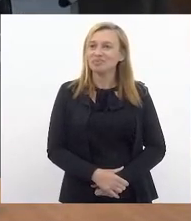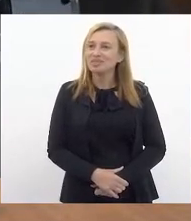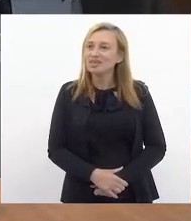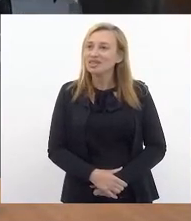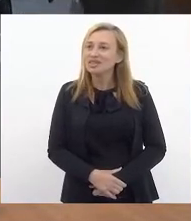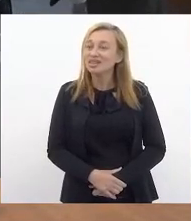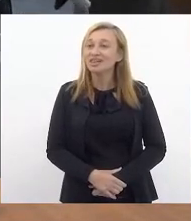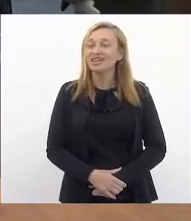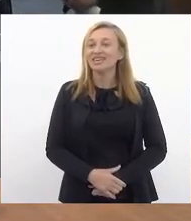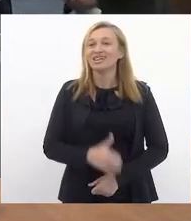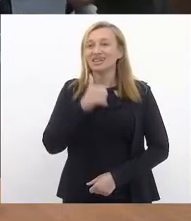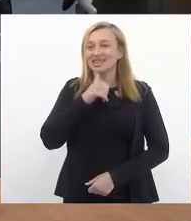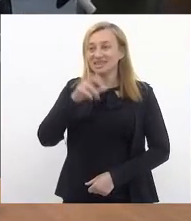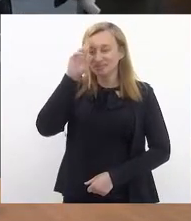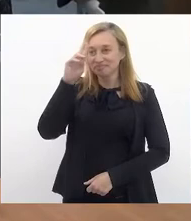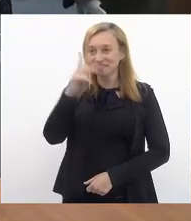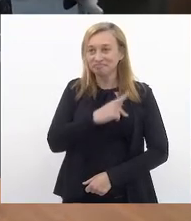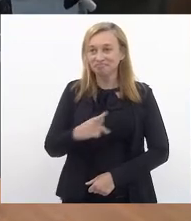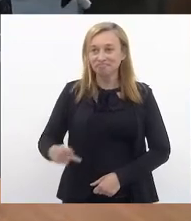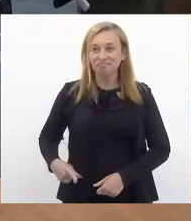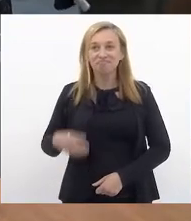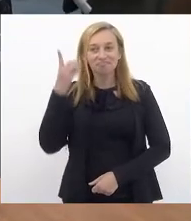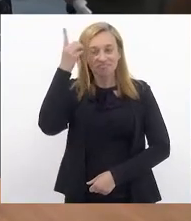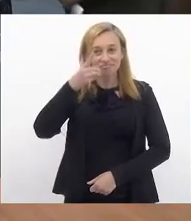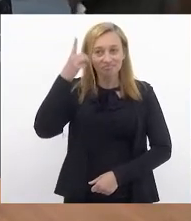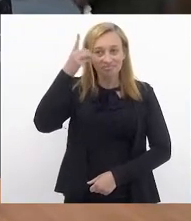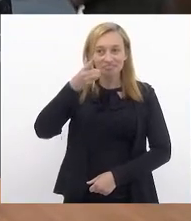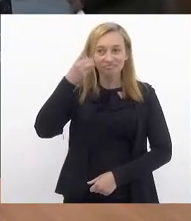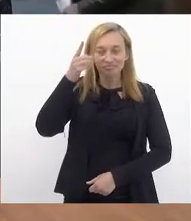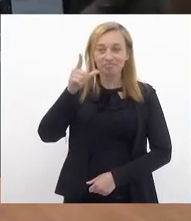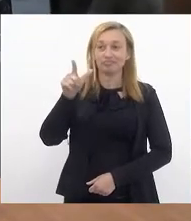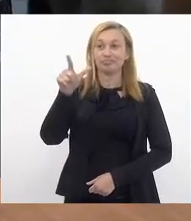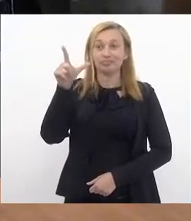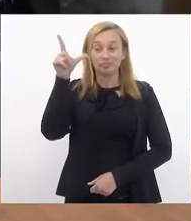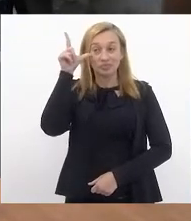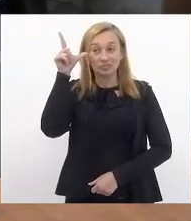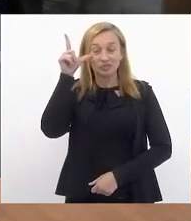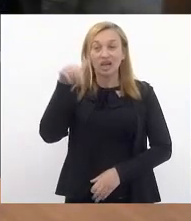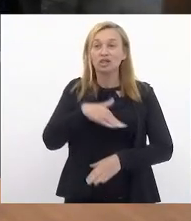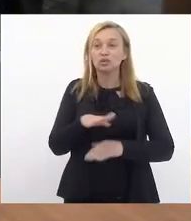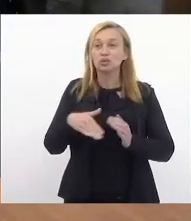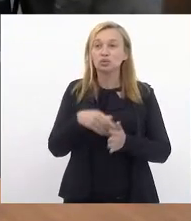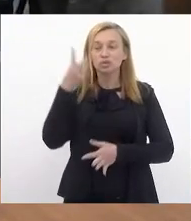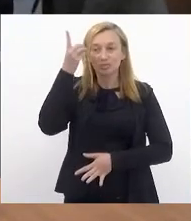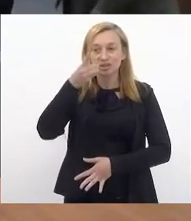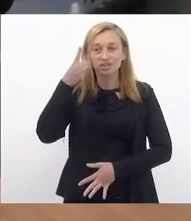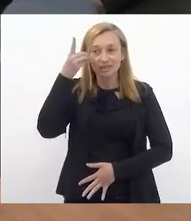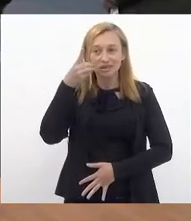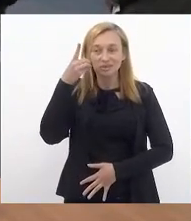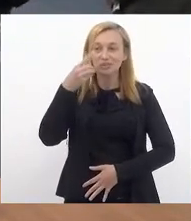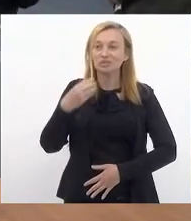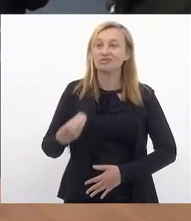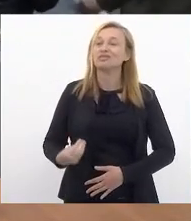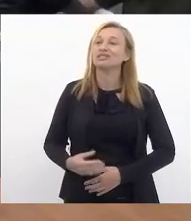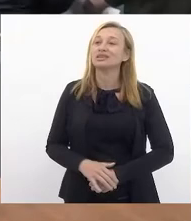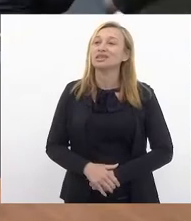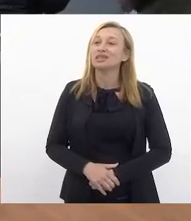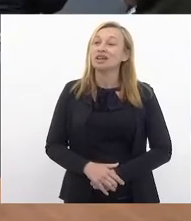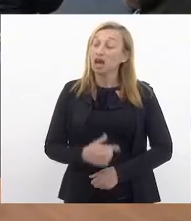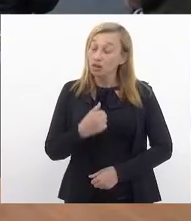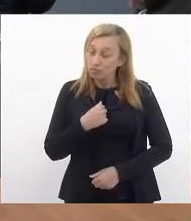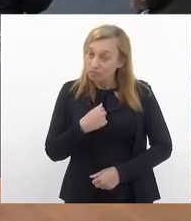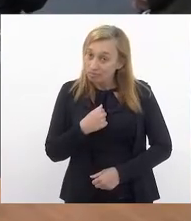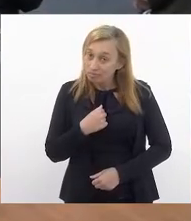senhora presidente deputada Lucinha senhores e senhoras deputados presentes eu